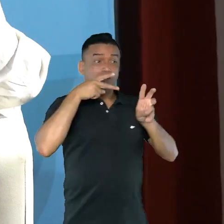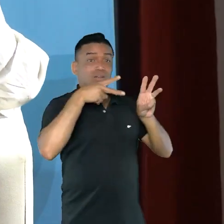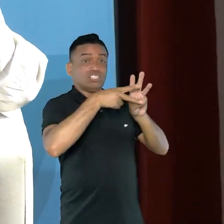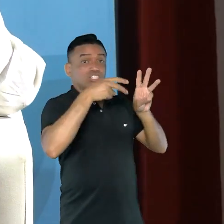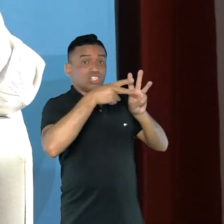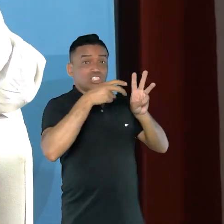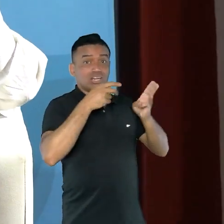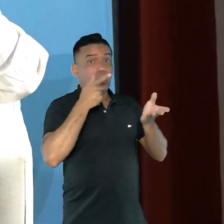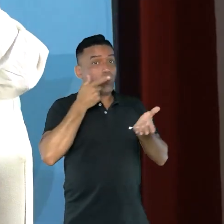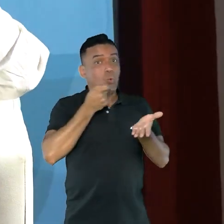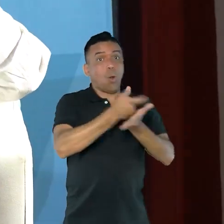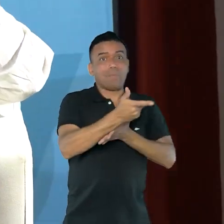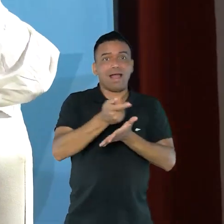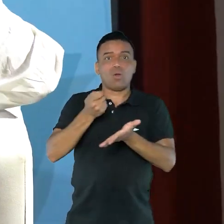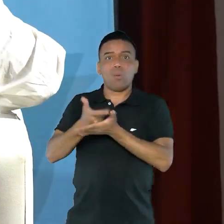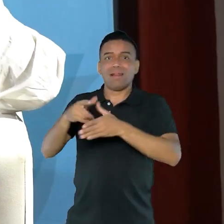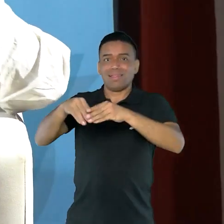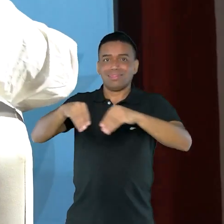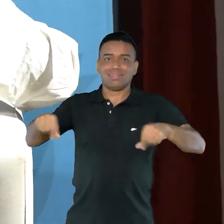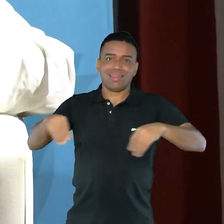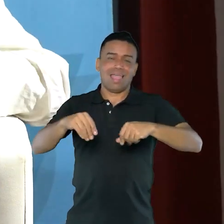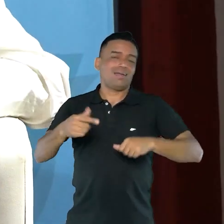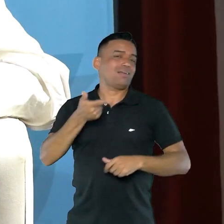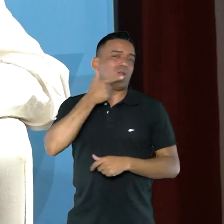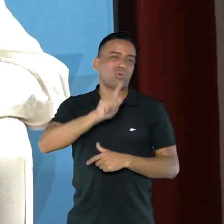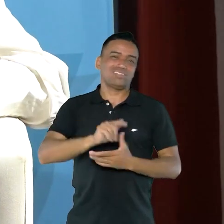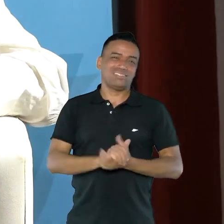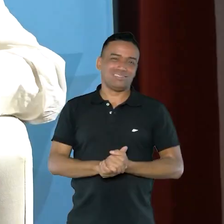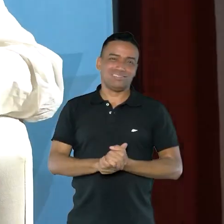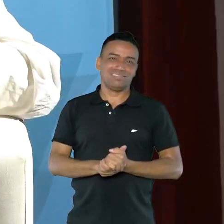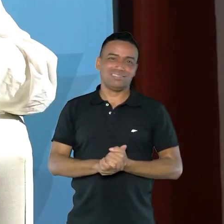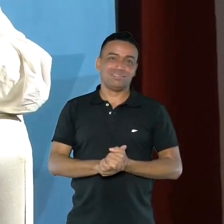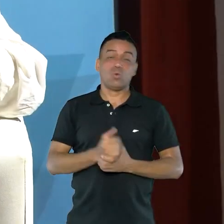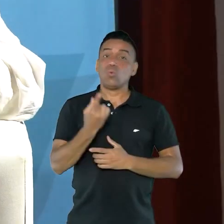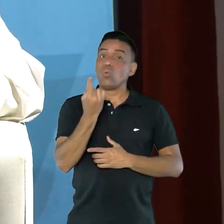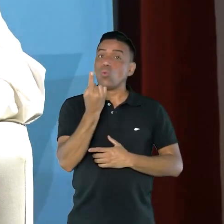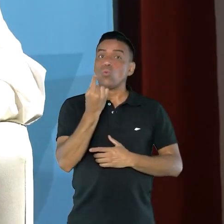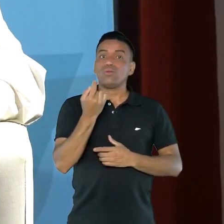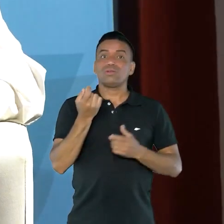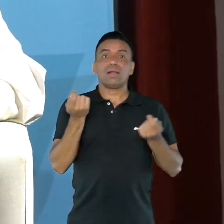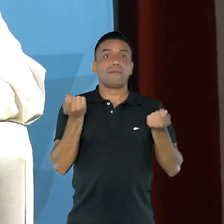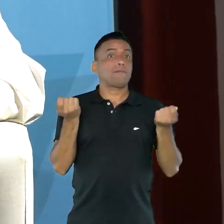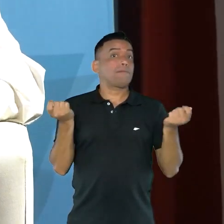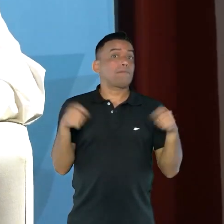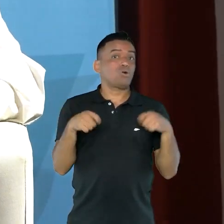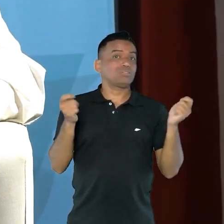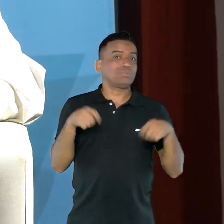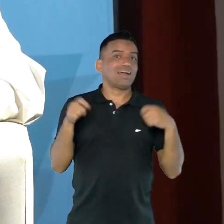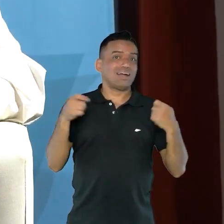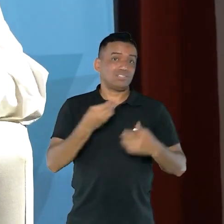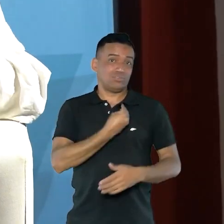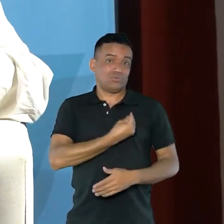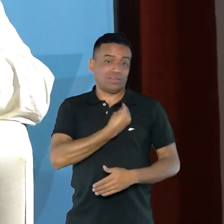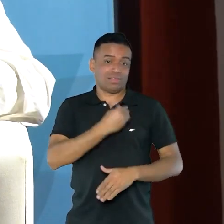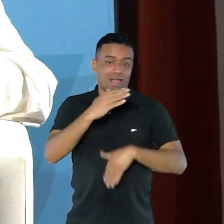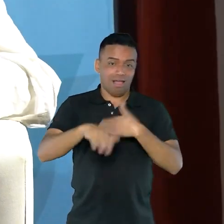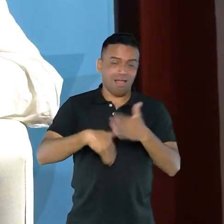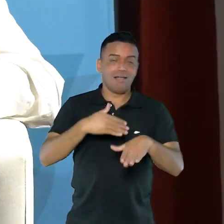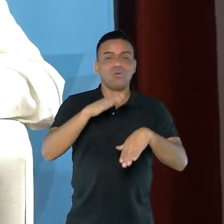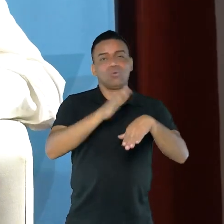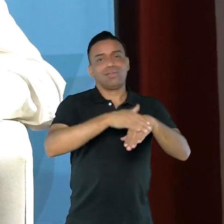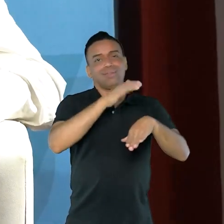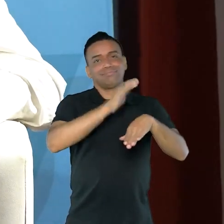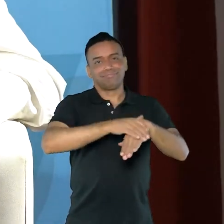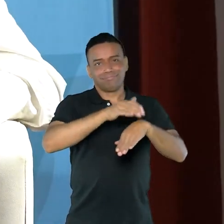essas terras e, portanto, tivessem de ter como única possibilidade de sobrevivência a mão de obra do